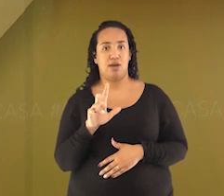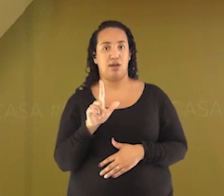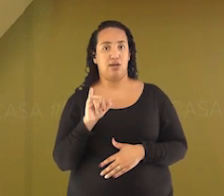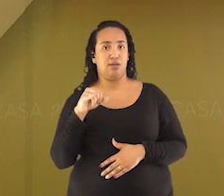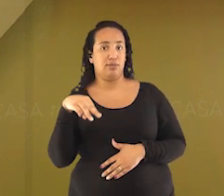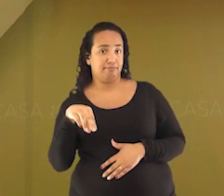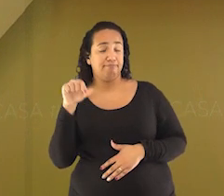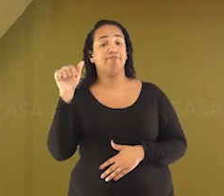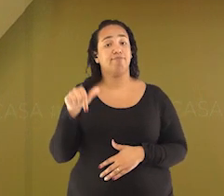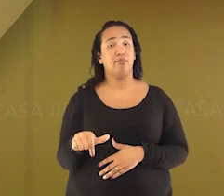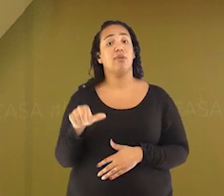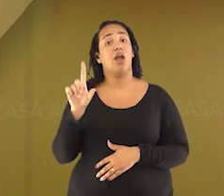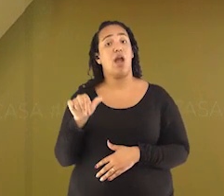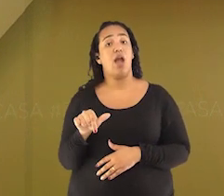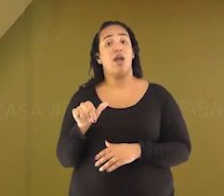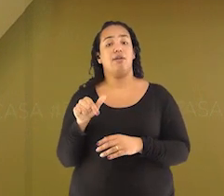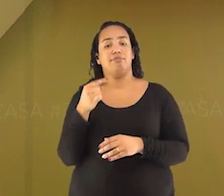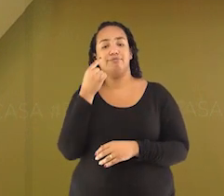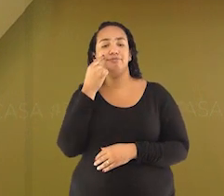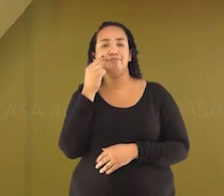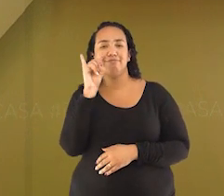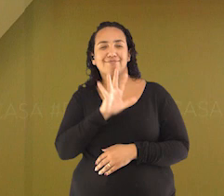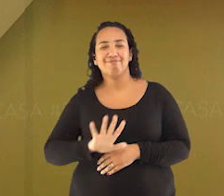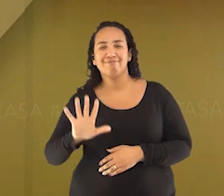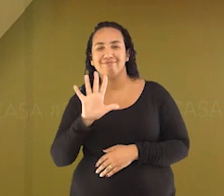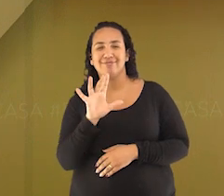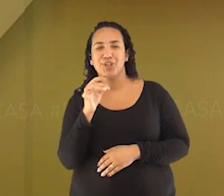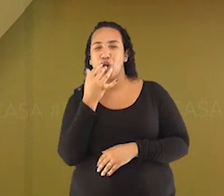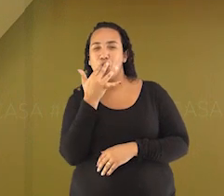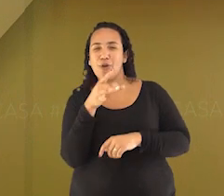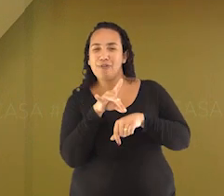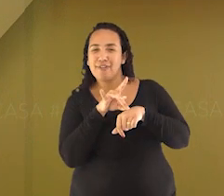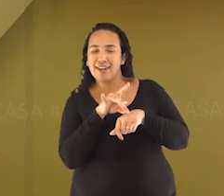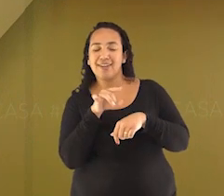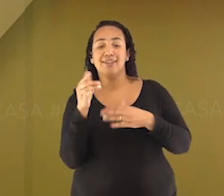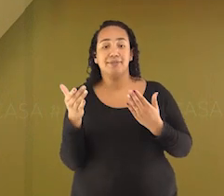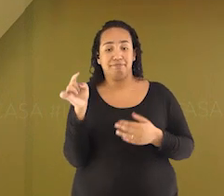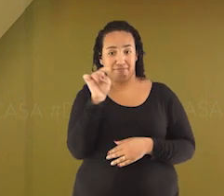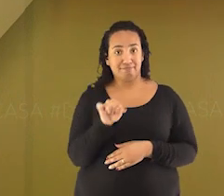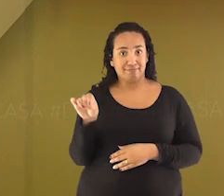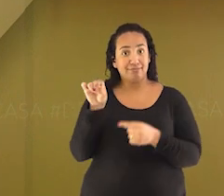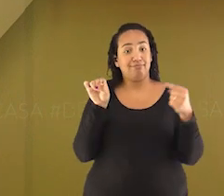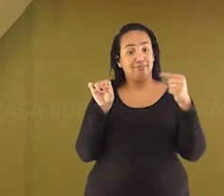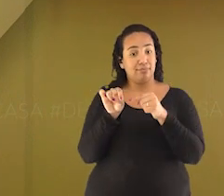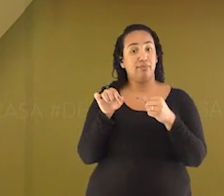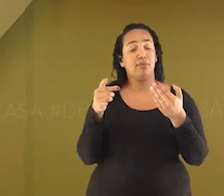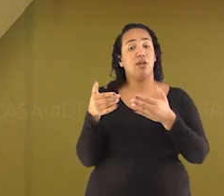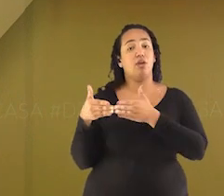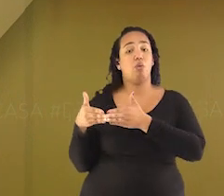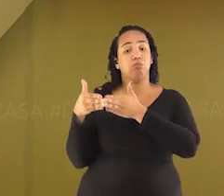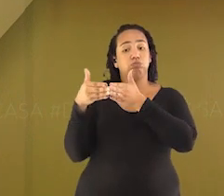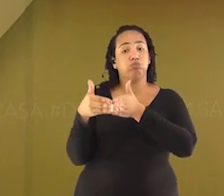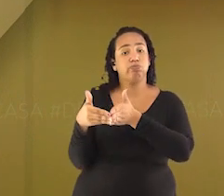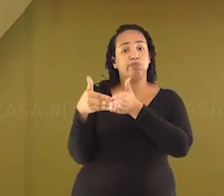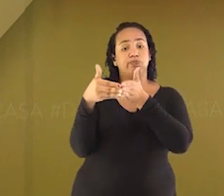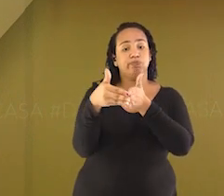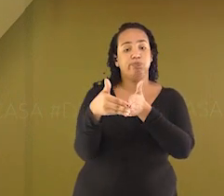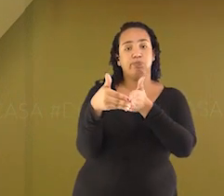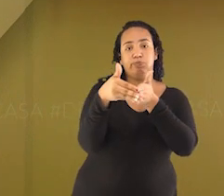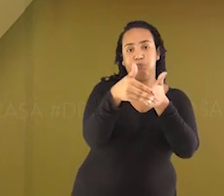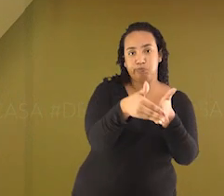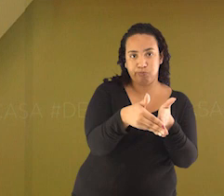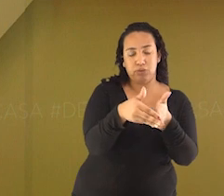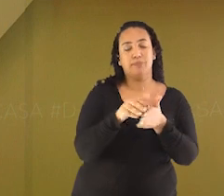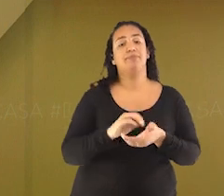porque, naquela época, o oceano ainda estava congelado, né? A gente estava no período glacial, não foi navegando, tá? Isso tornou a passagem deles